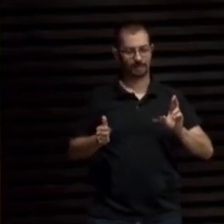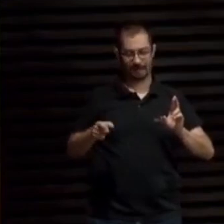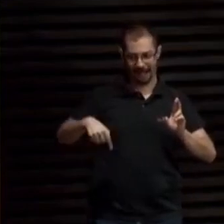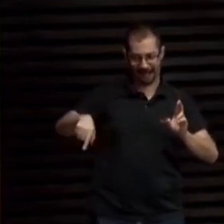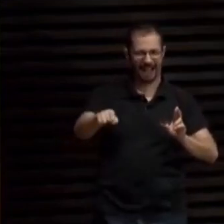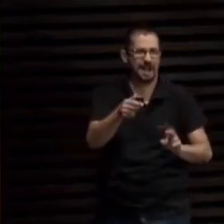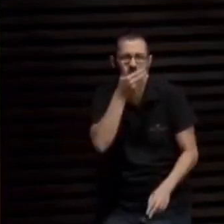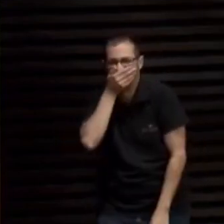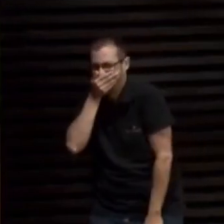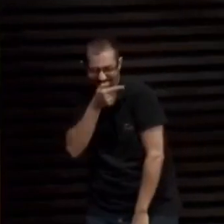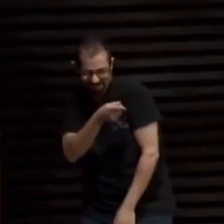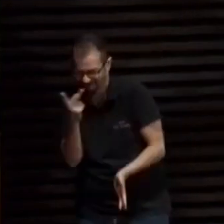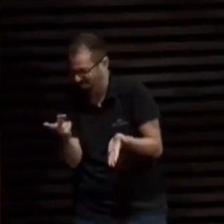pequena